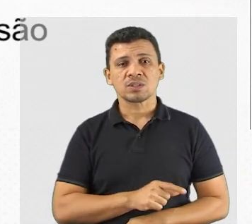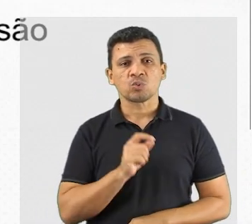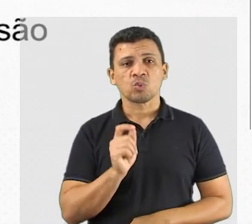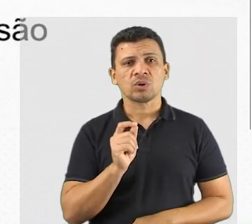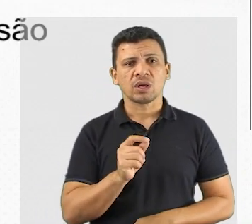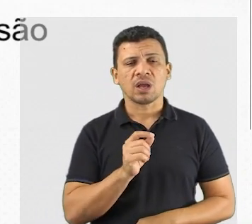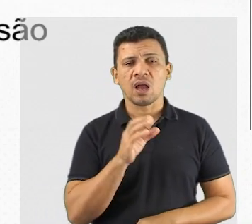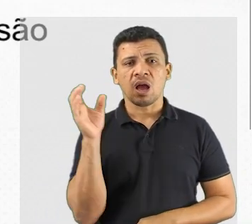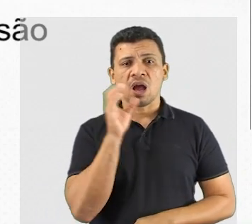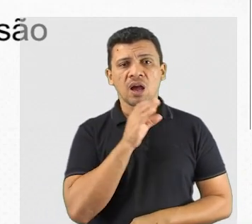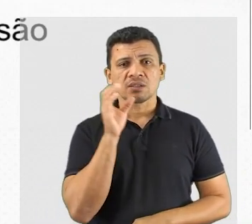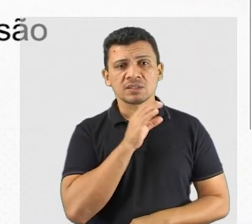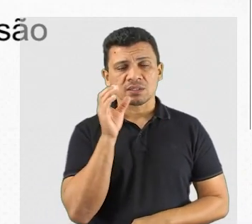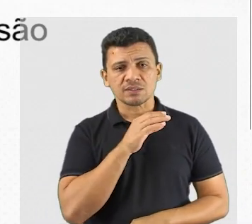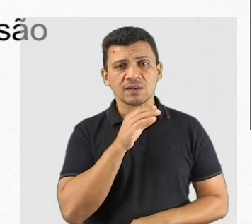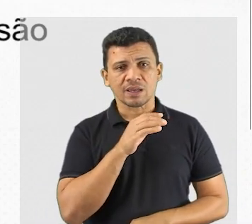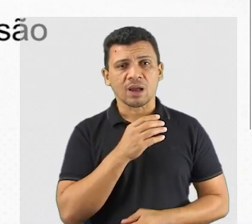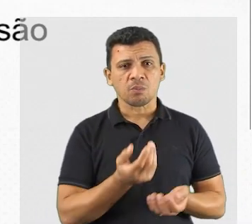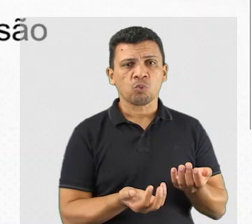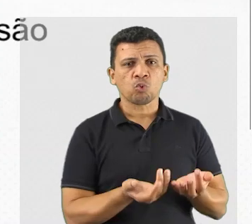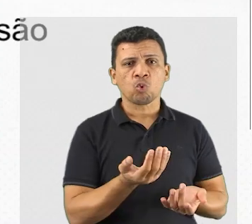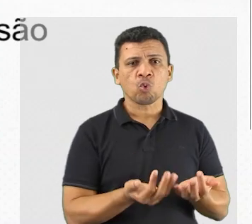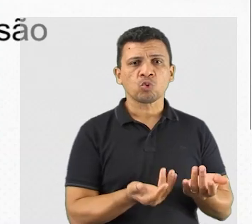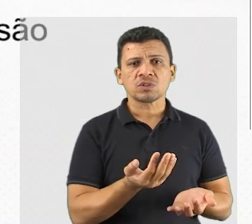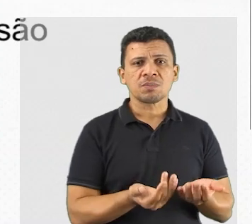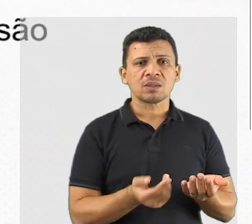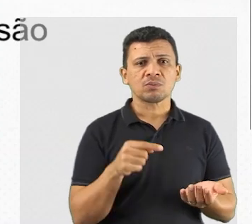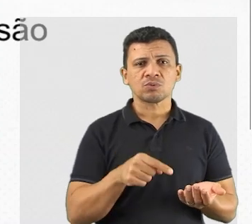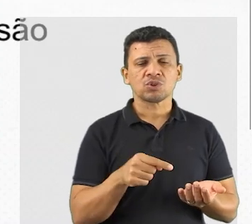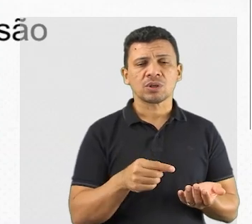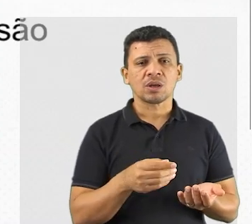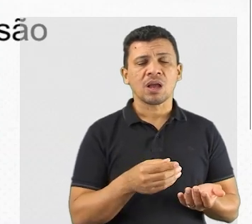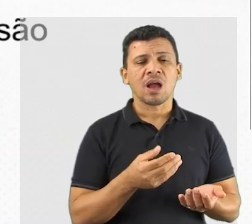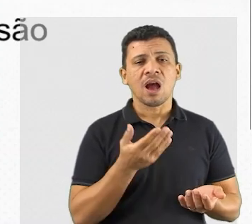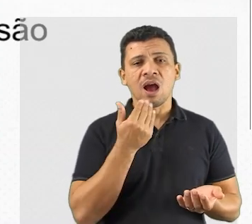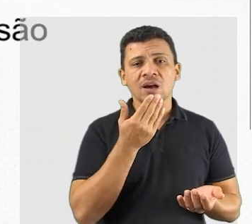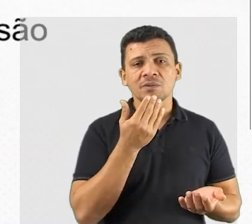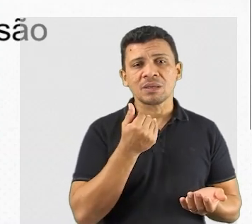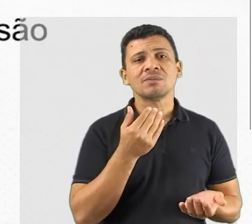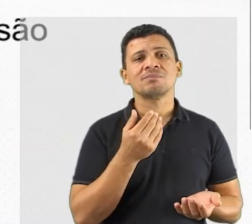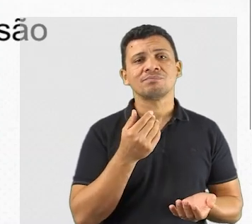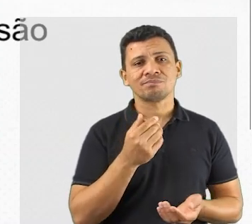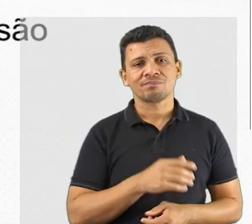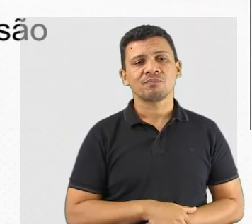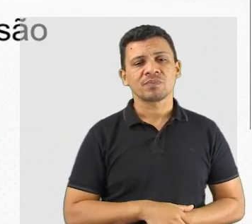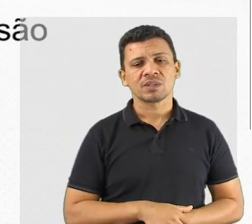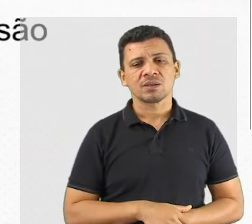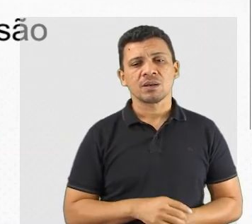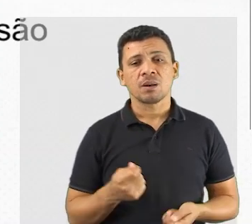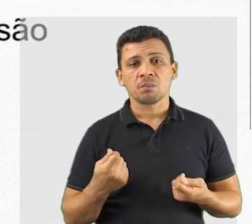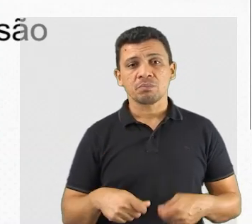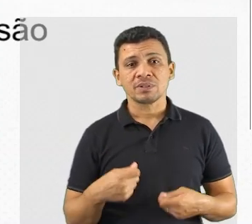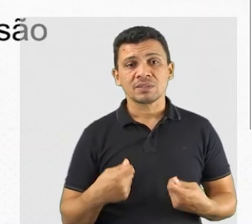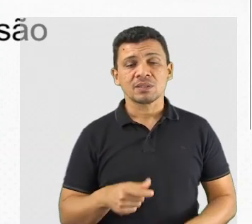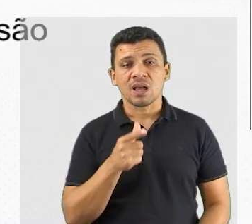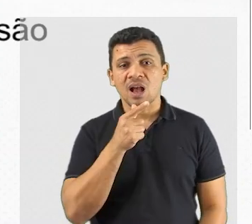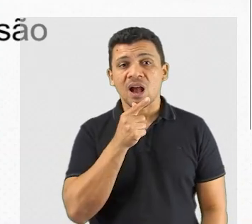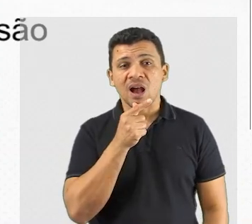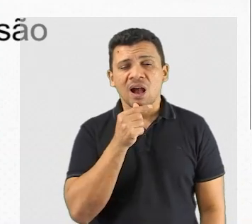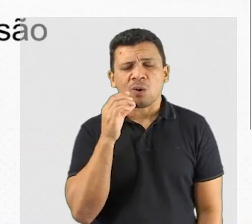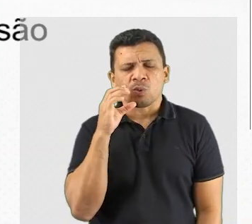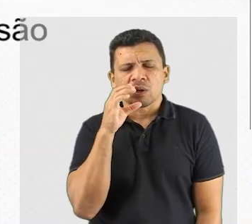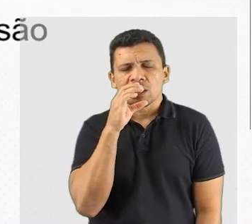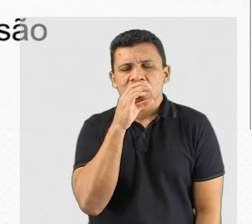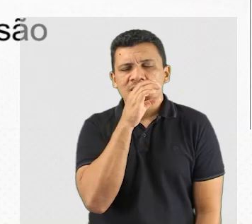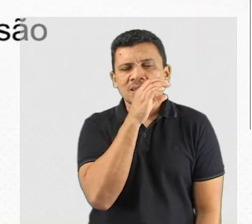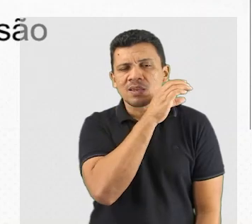acelerar o cozimento, porque para o alimento cozinhar, precisa de água quente. Quanto mais